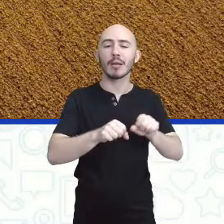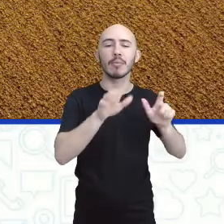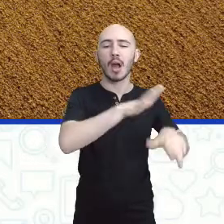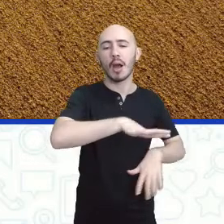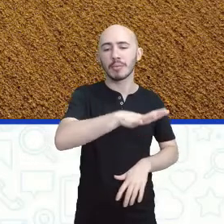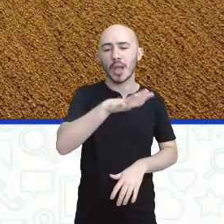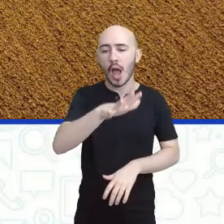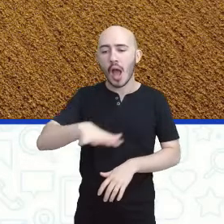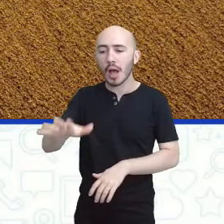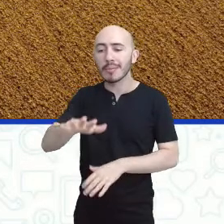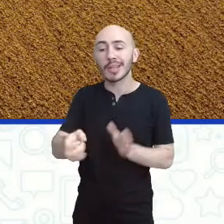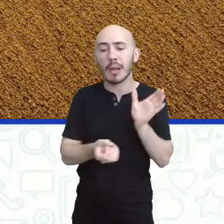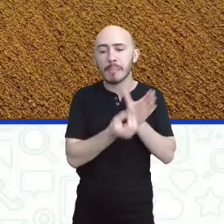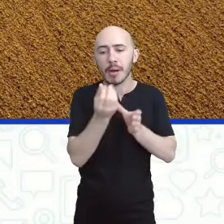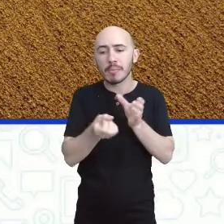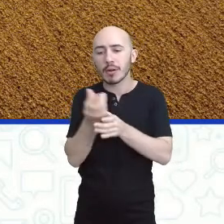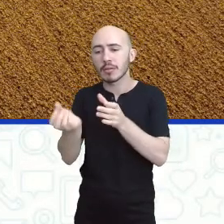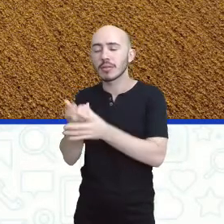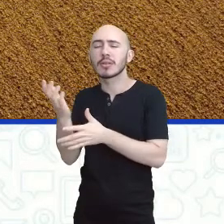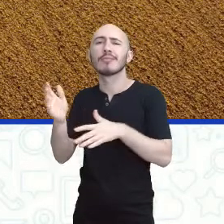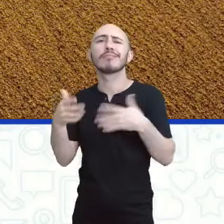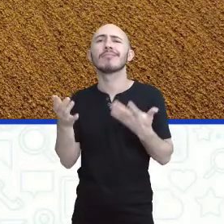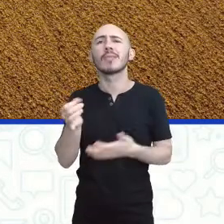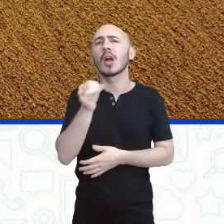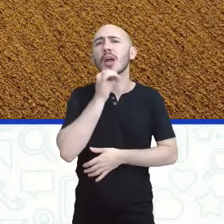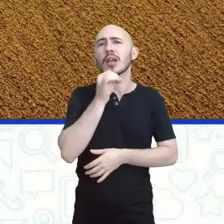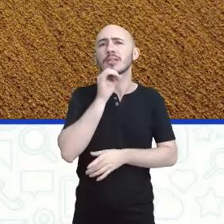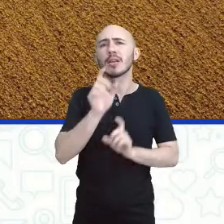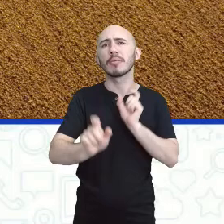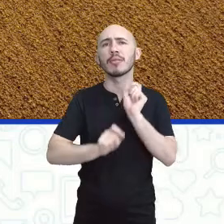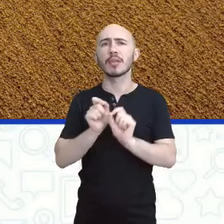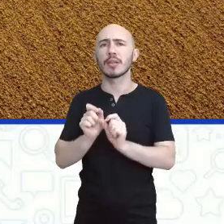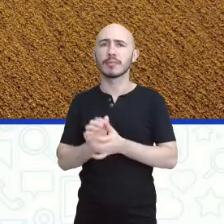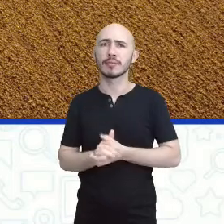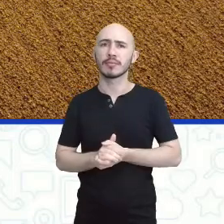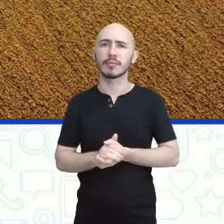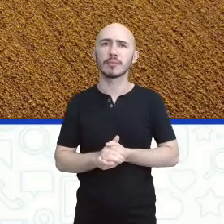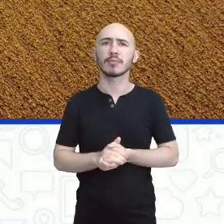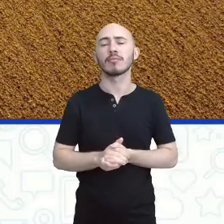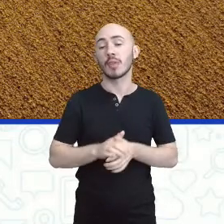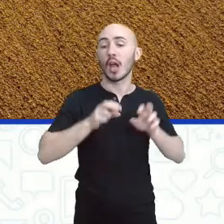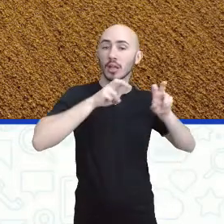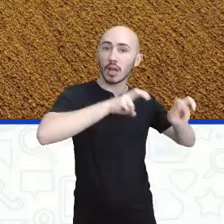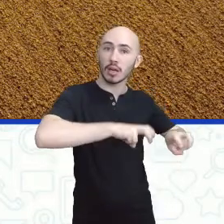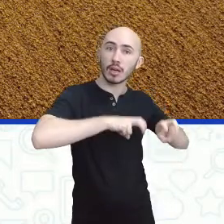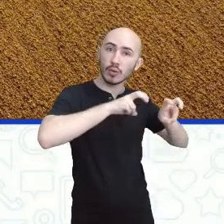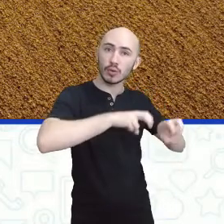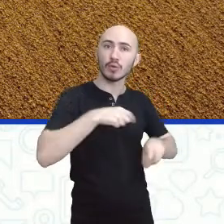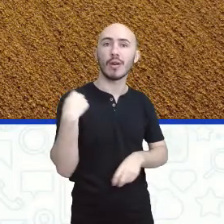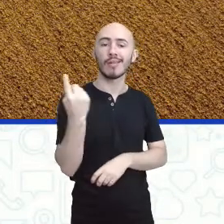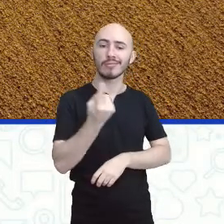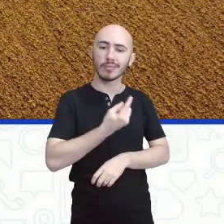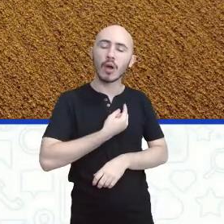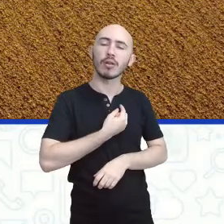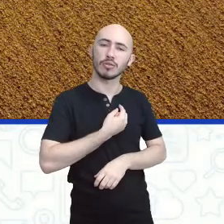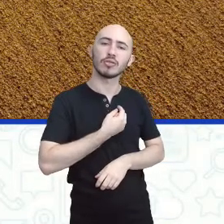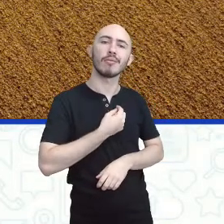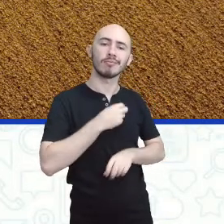que seriam exemplos de territórios produtivos, né? O território agrícola, onde a gente planta,